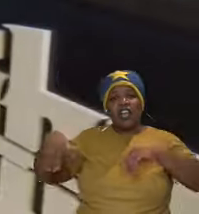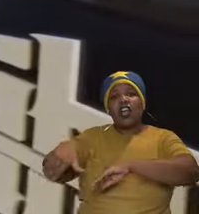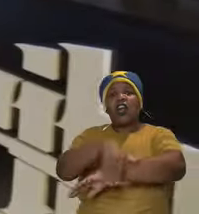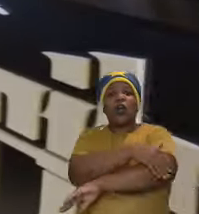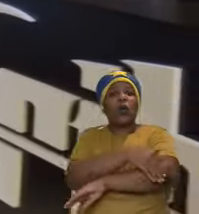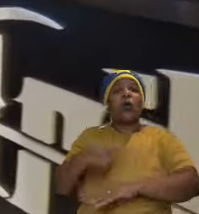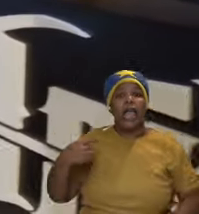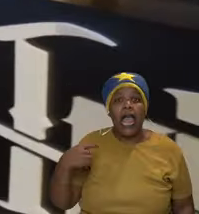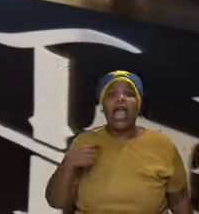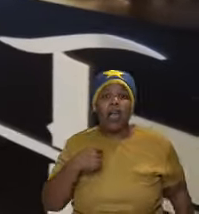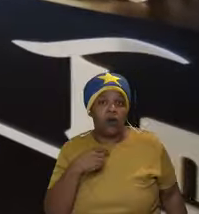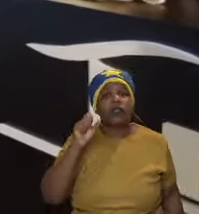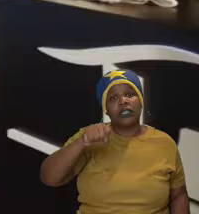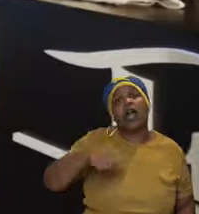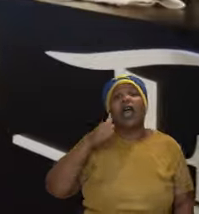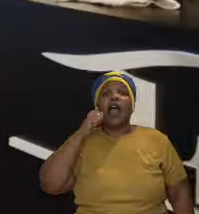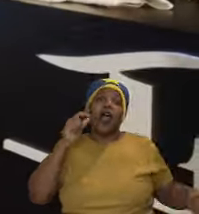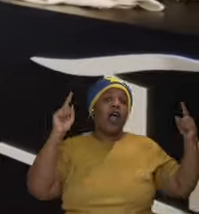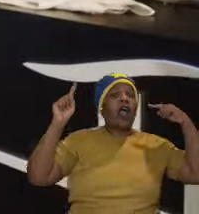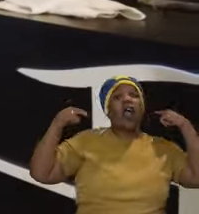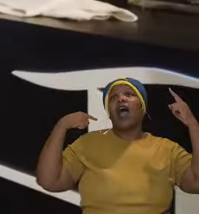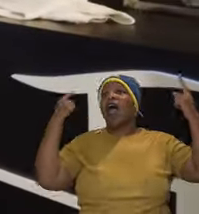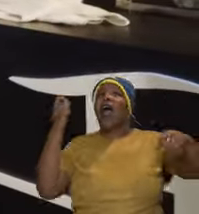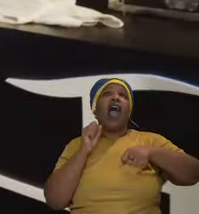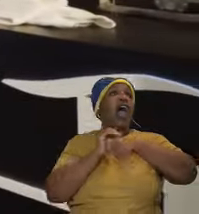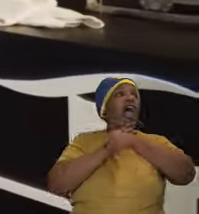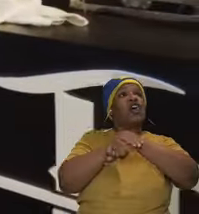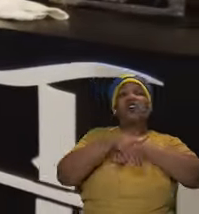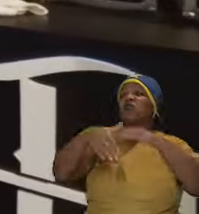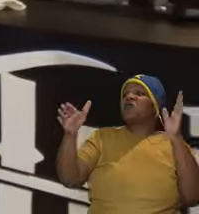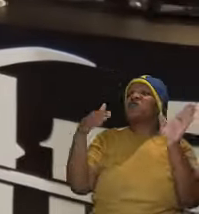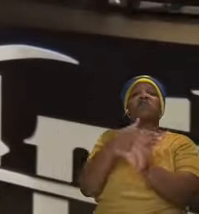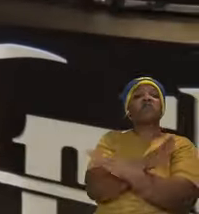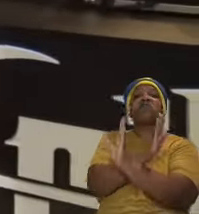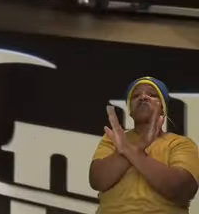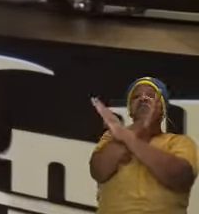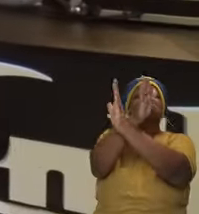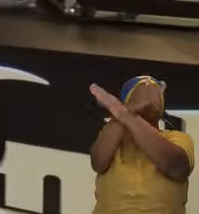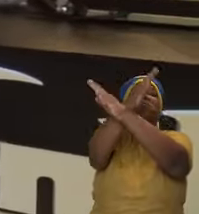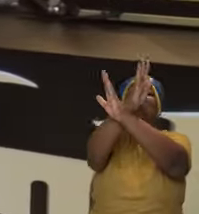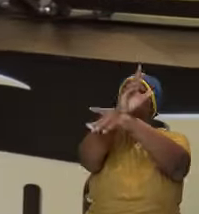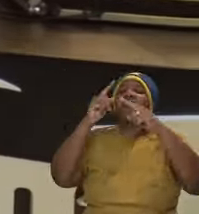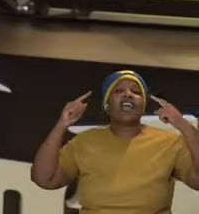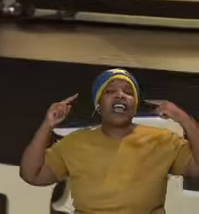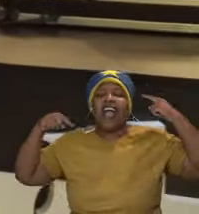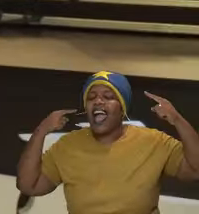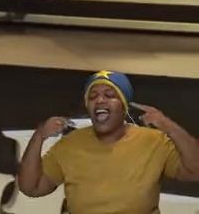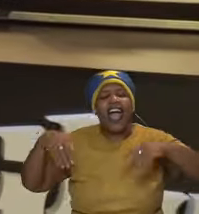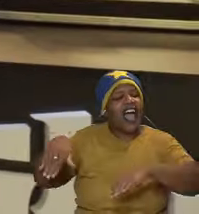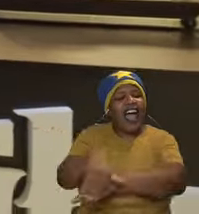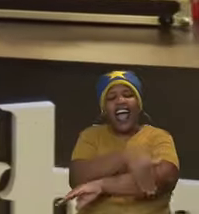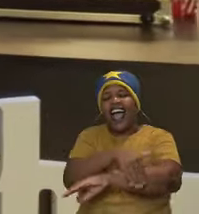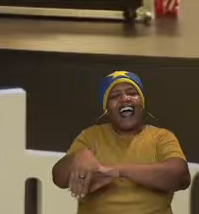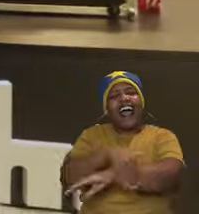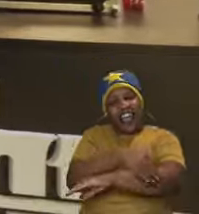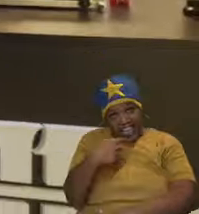E tava eu, elas loucas pela noite por aí. E tava eu, elas loucas pela rua.